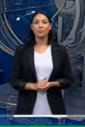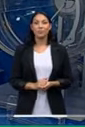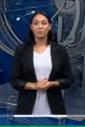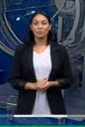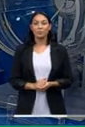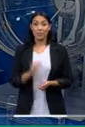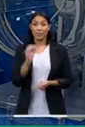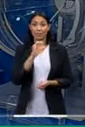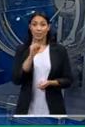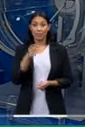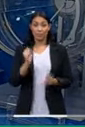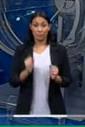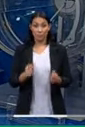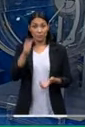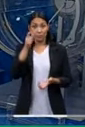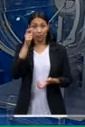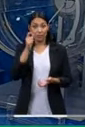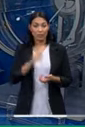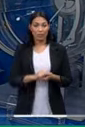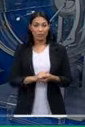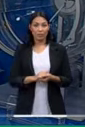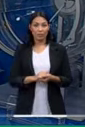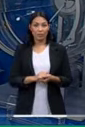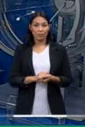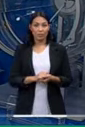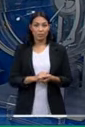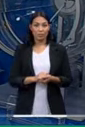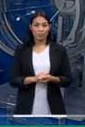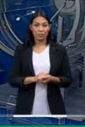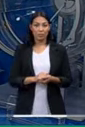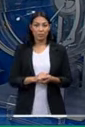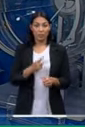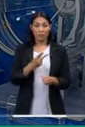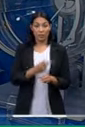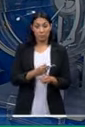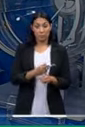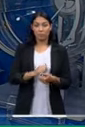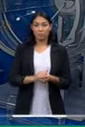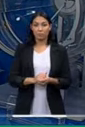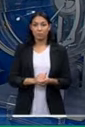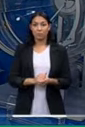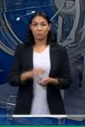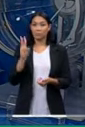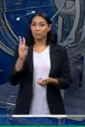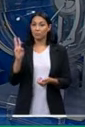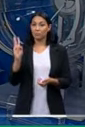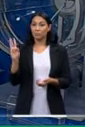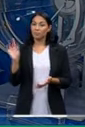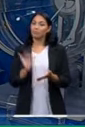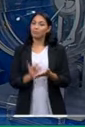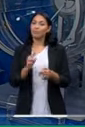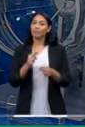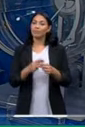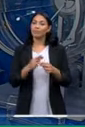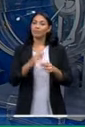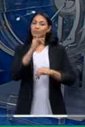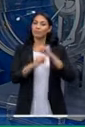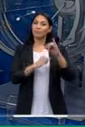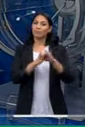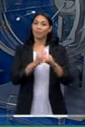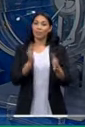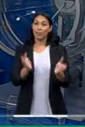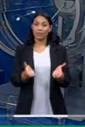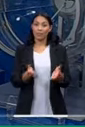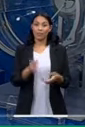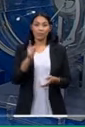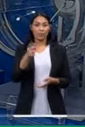auditores. Daqui a pouquinho você pode acompanhar todos os detalhes. Tivemos apostas vencedoras direto no site oficial da Caixa. E a partir de agora